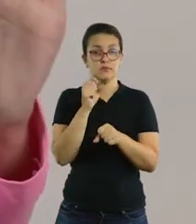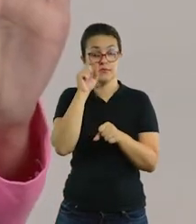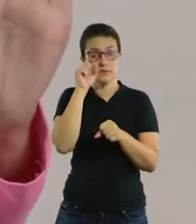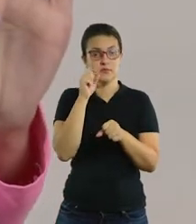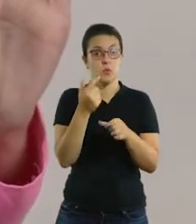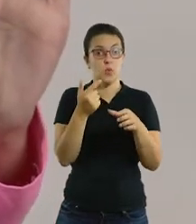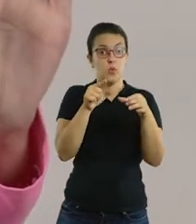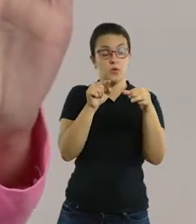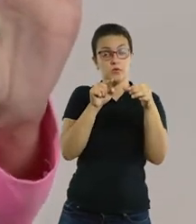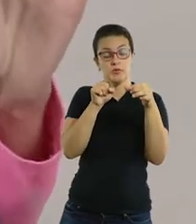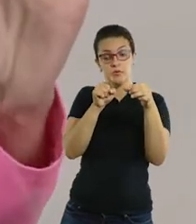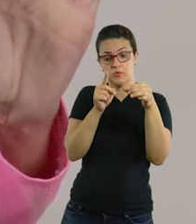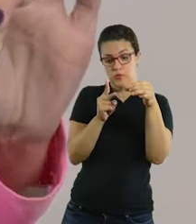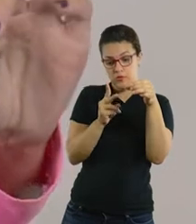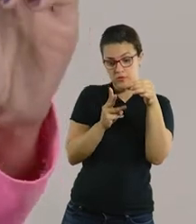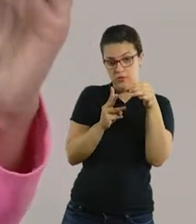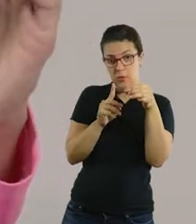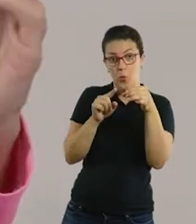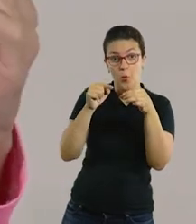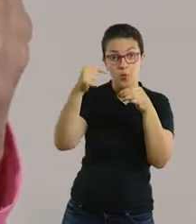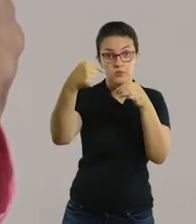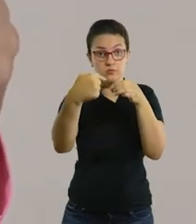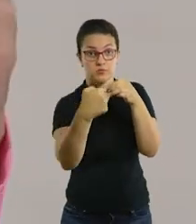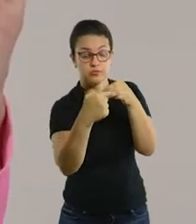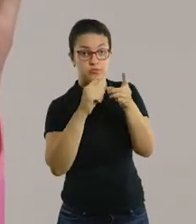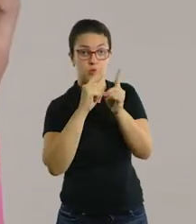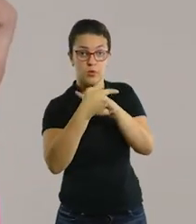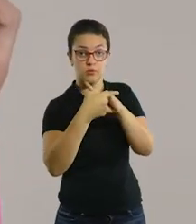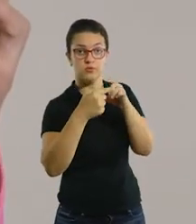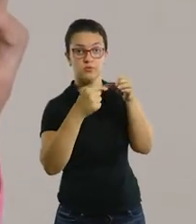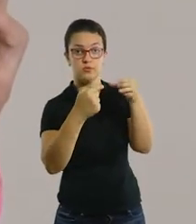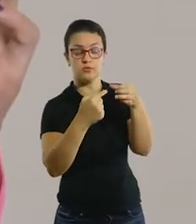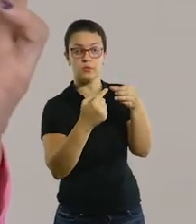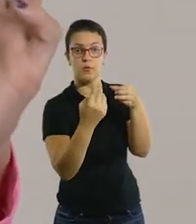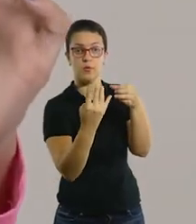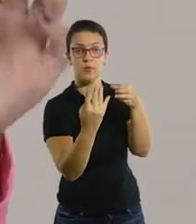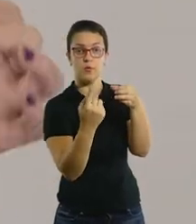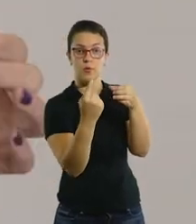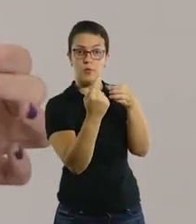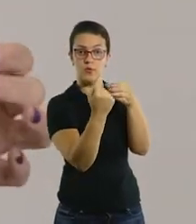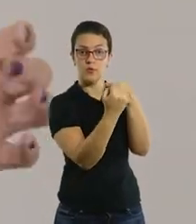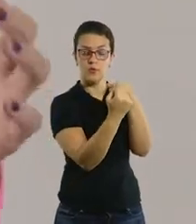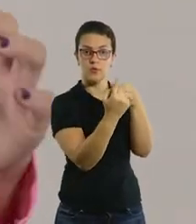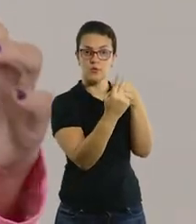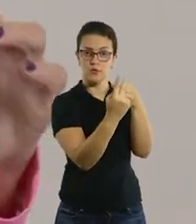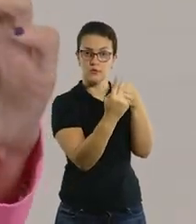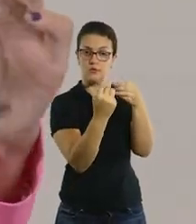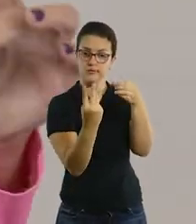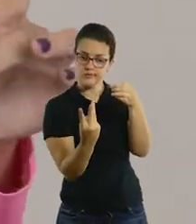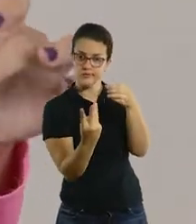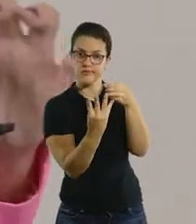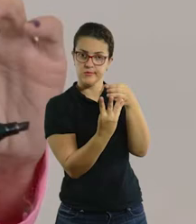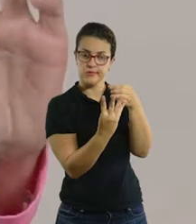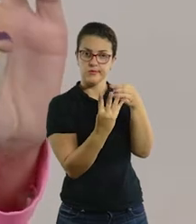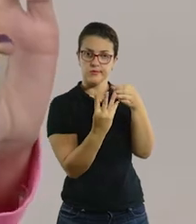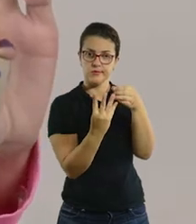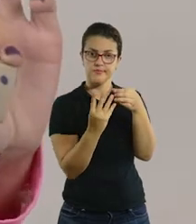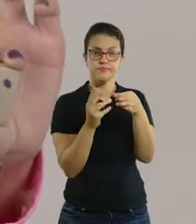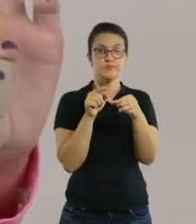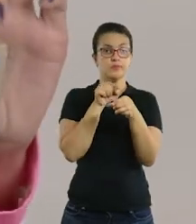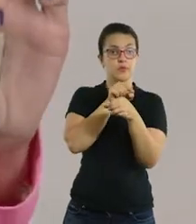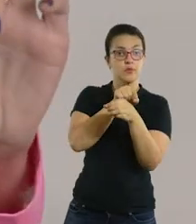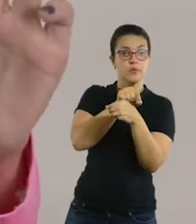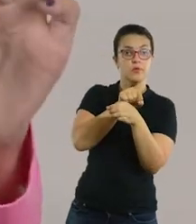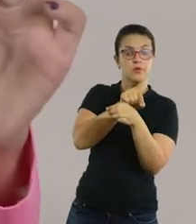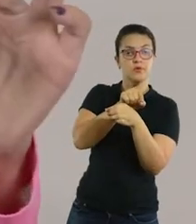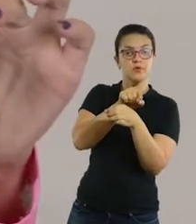outro lado 3 e do lado oposto 4 bolinhas. E assim sucessivamente, o